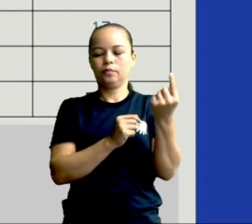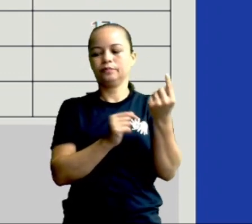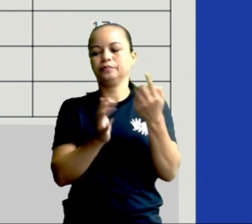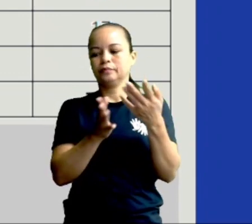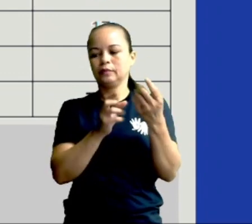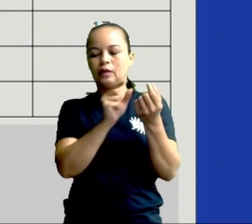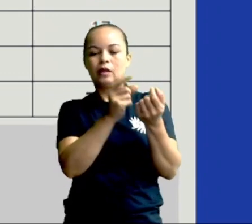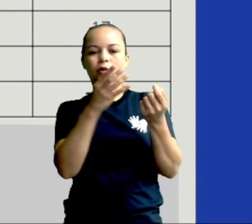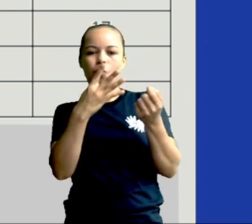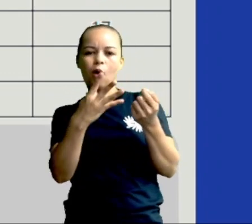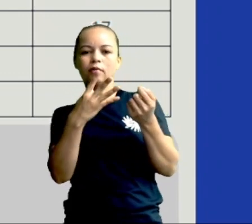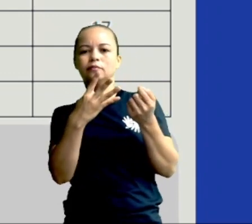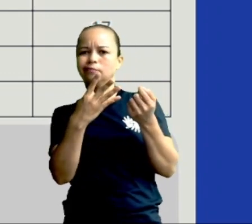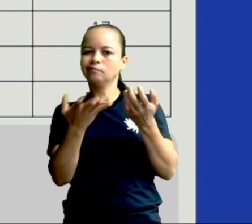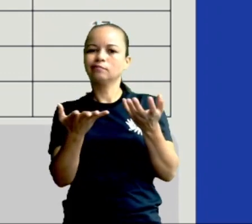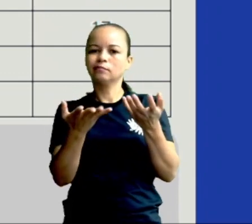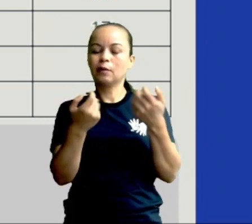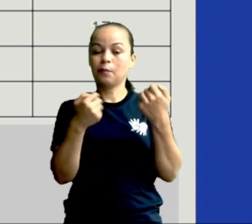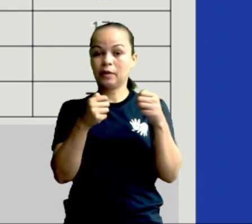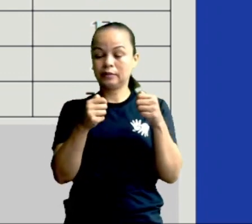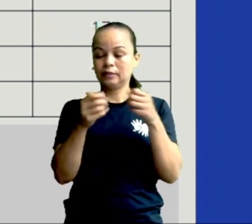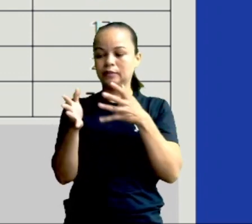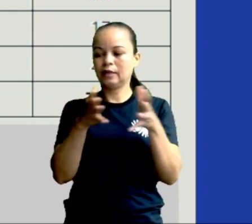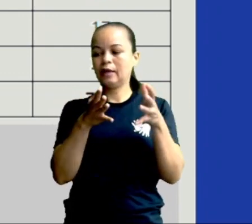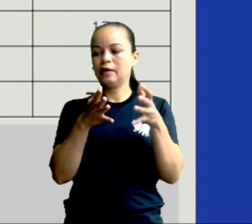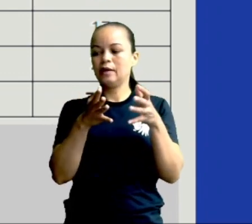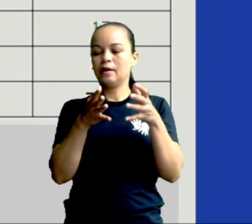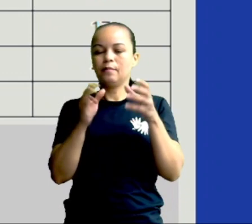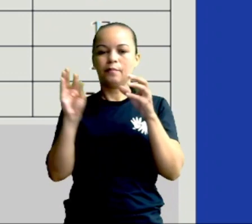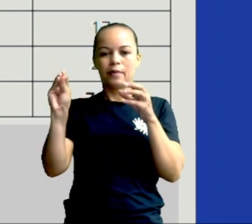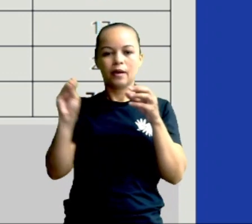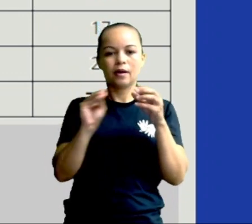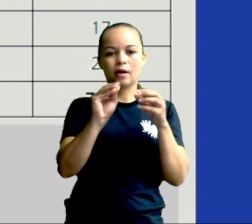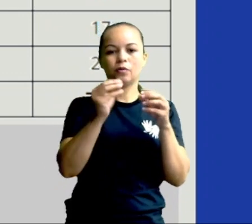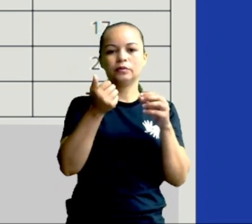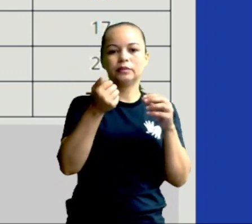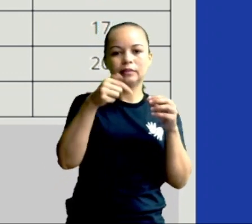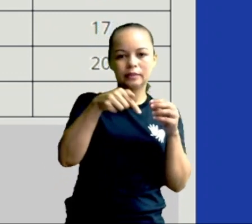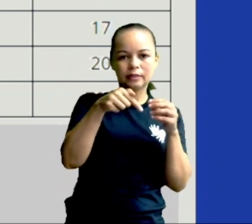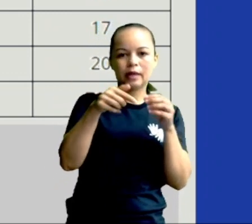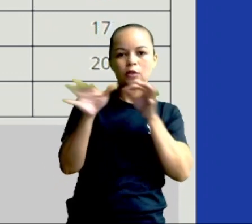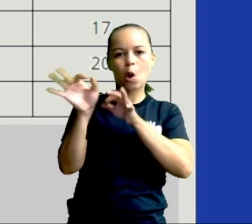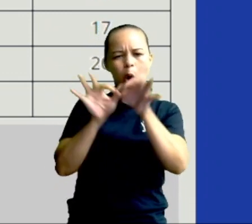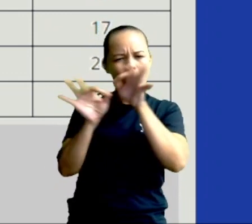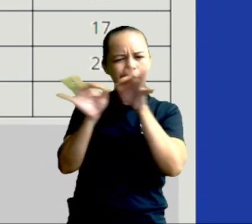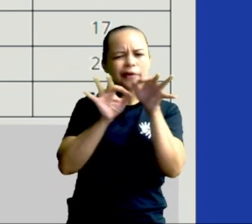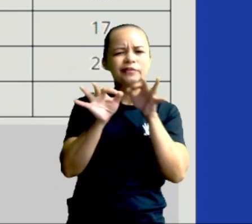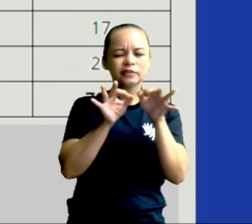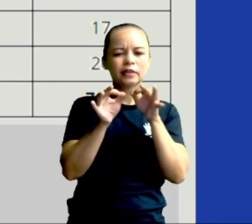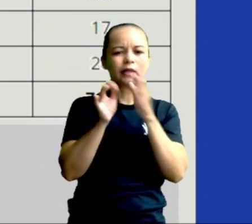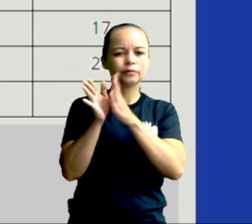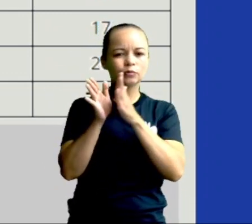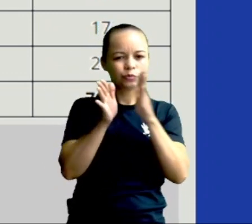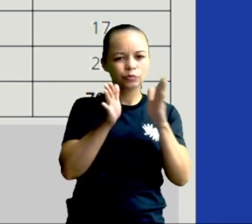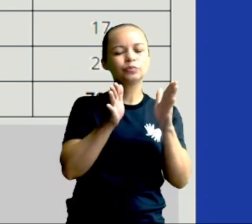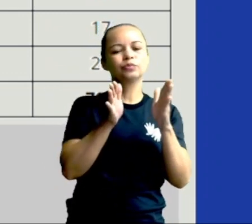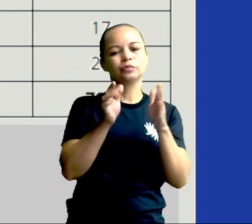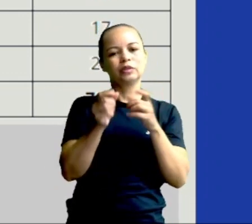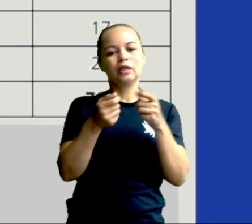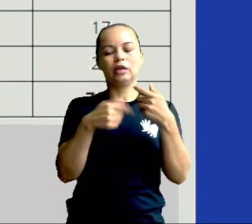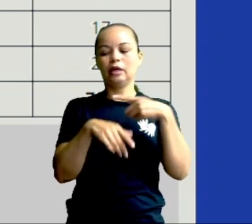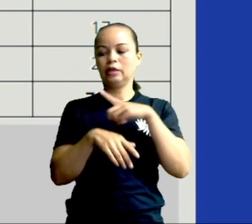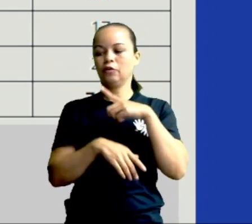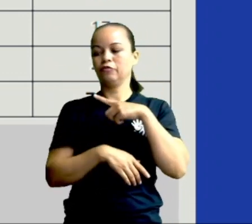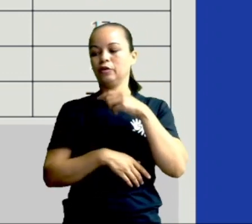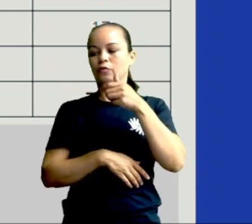e em sequência vinha o 4. Eu precisei puxar o 17 para depois do 4, o 20 para depois do 17 e eu fico com